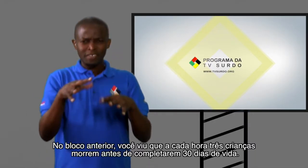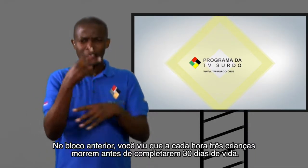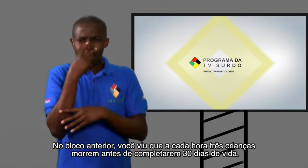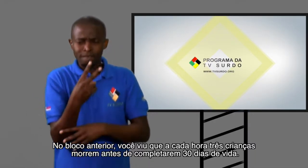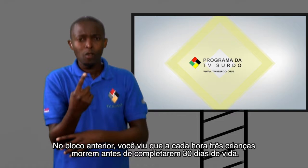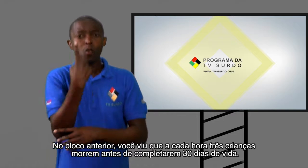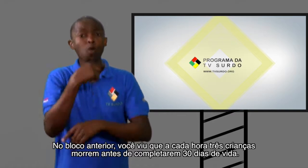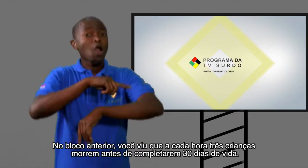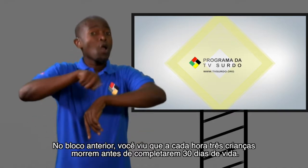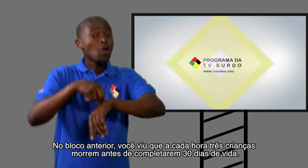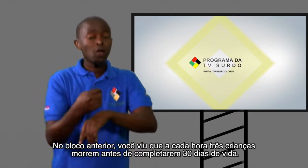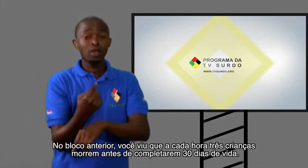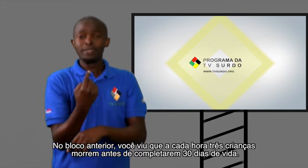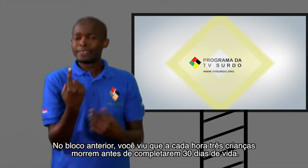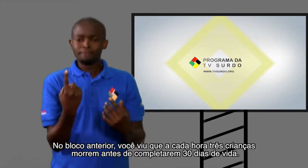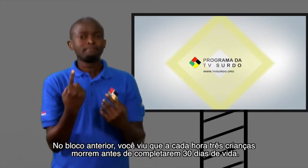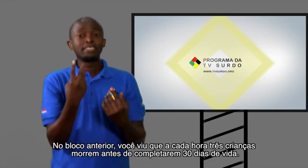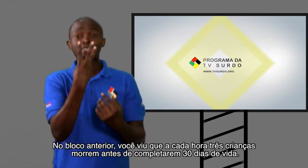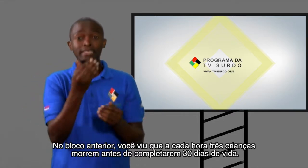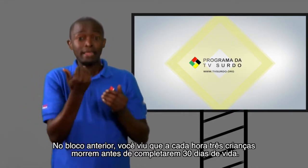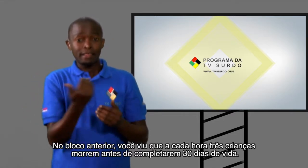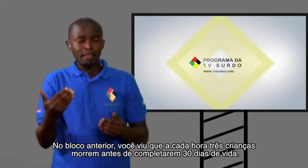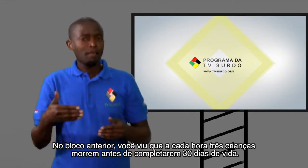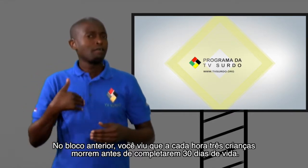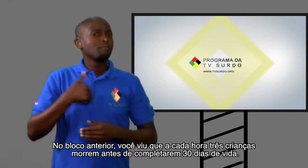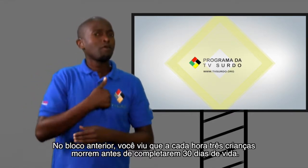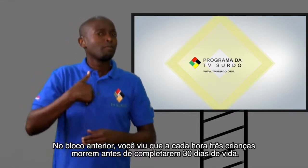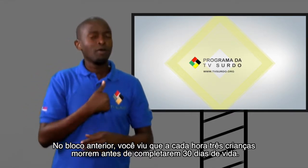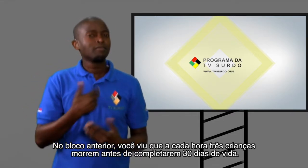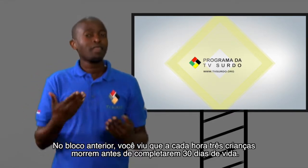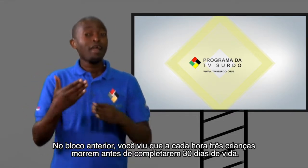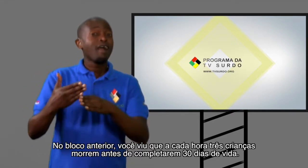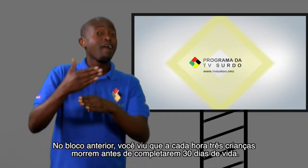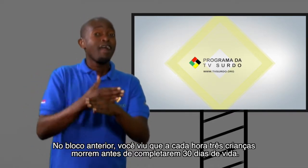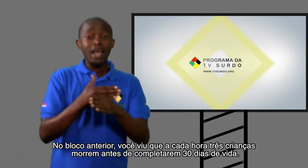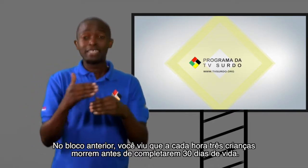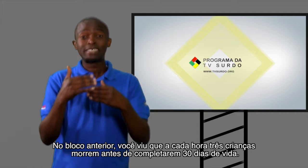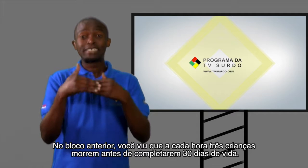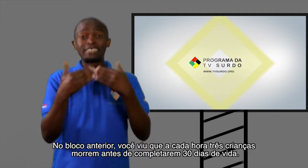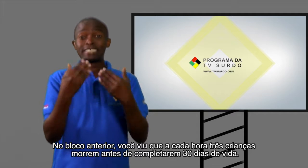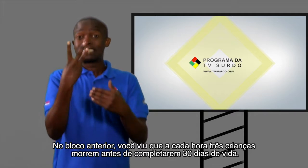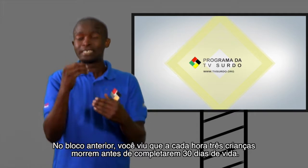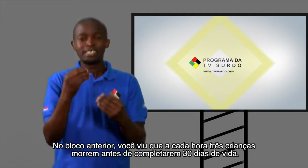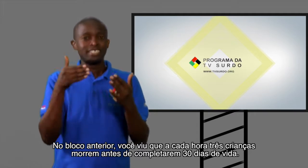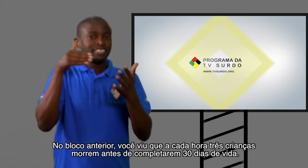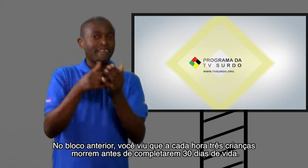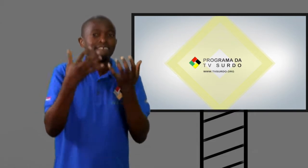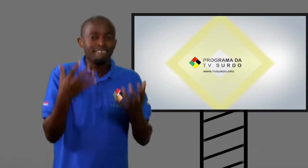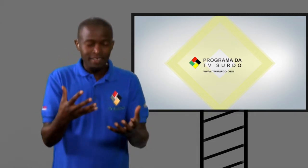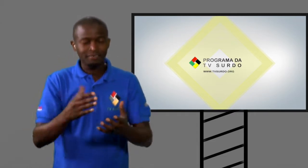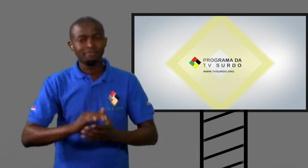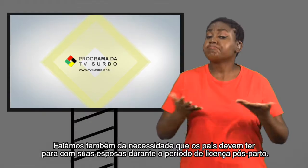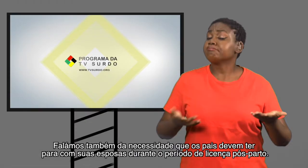No bloco anterior, você viu que a cada hora, três crianças morrem antes de completarem 30 dias de vida.